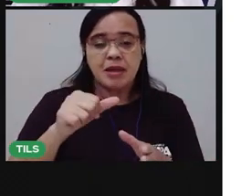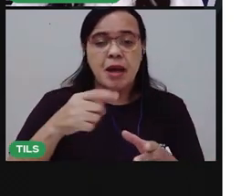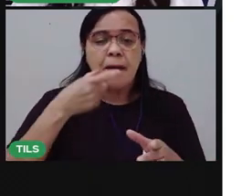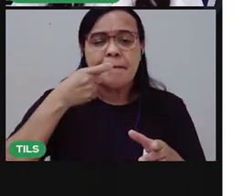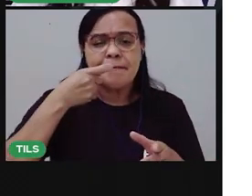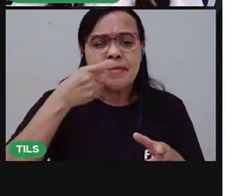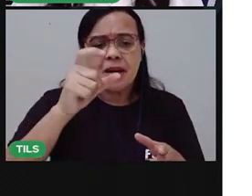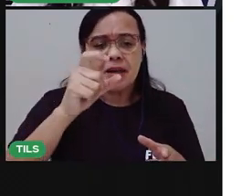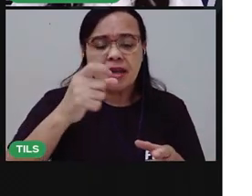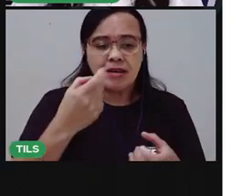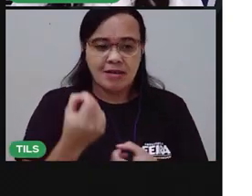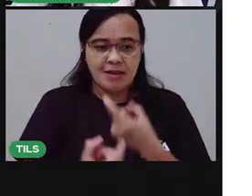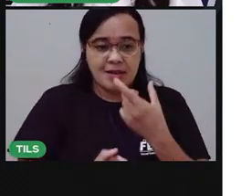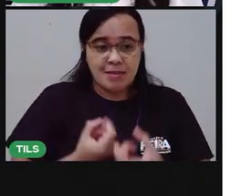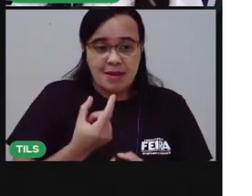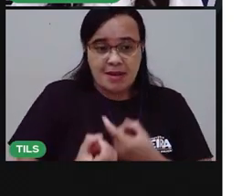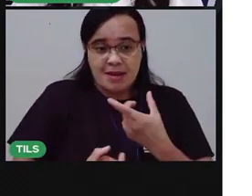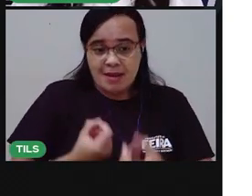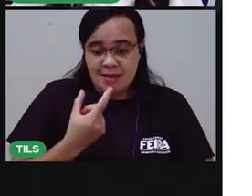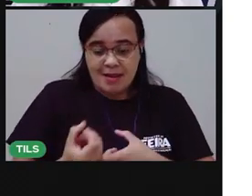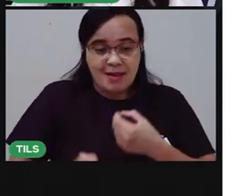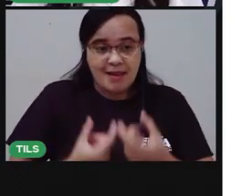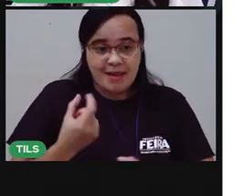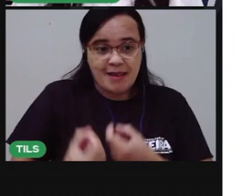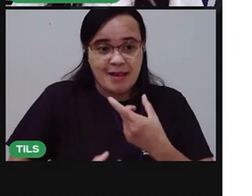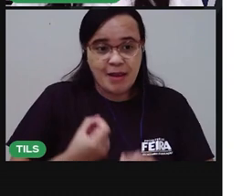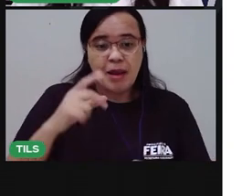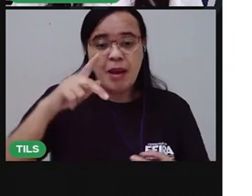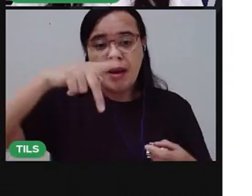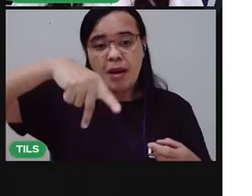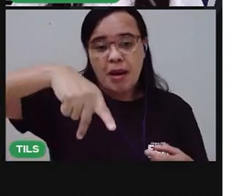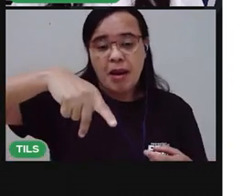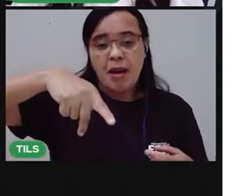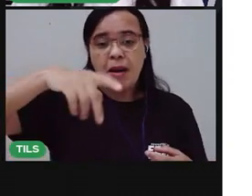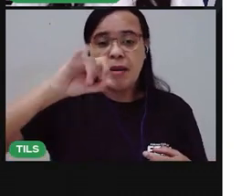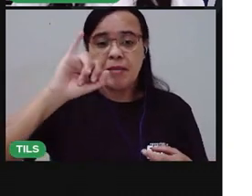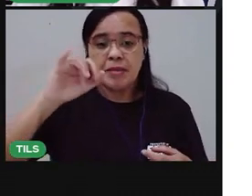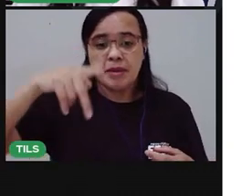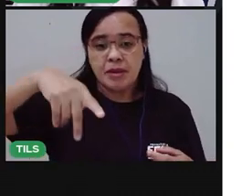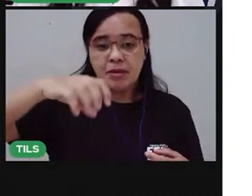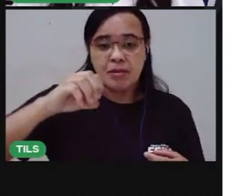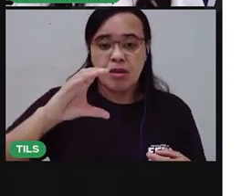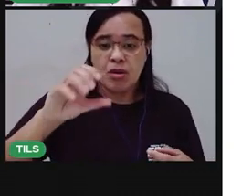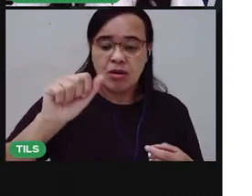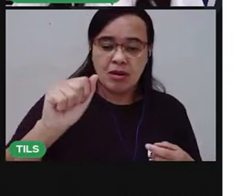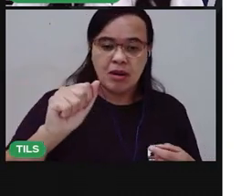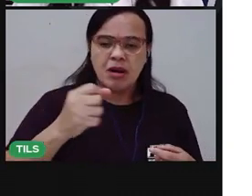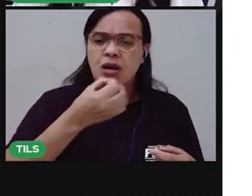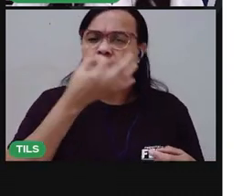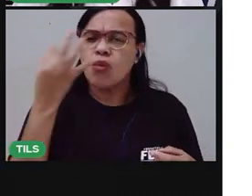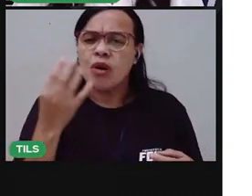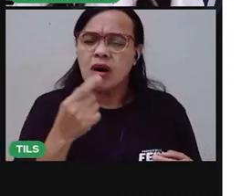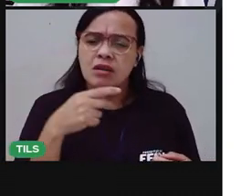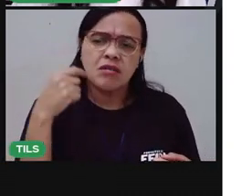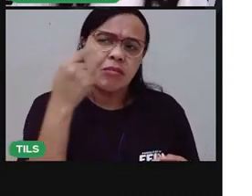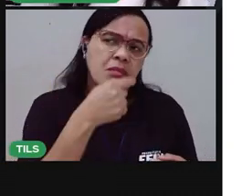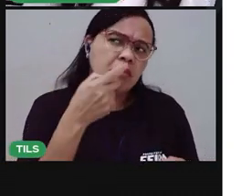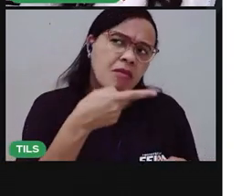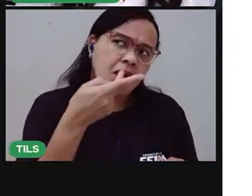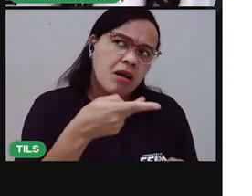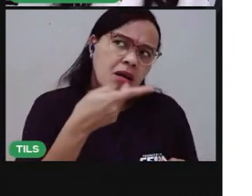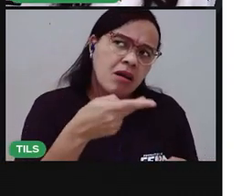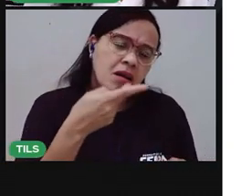pipoca Pop Pipoca Quantas vezes você abriu a boca para falar essa